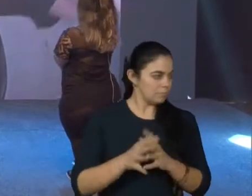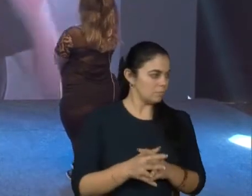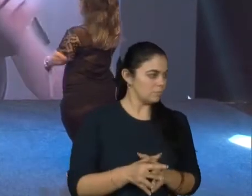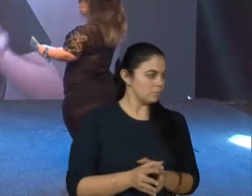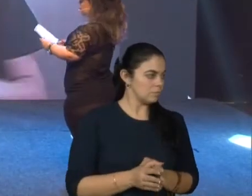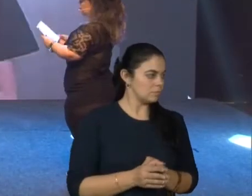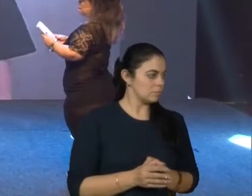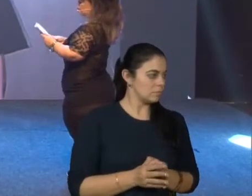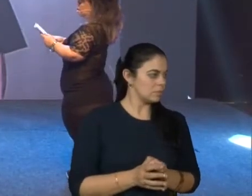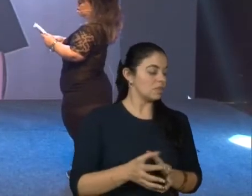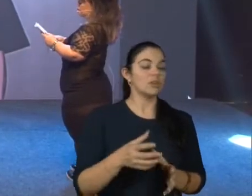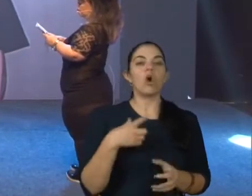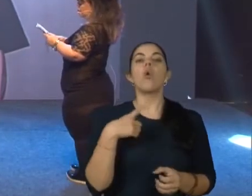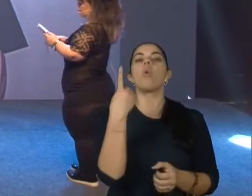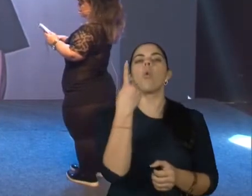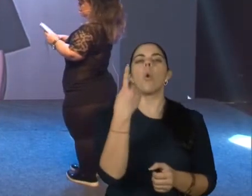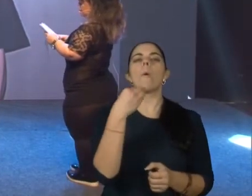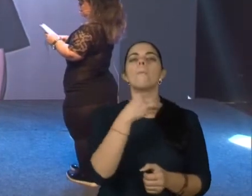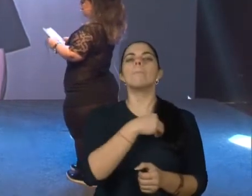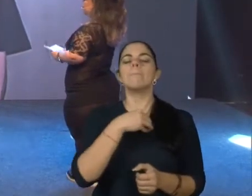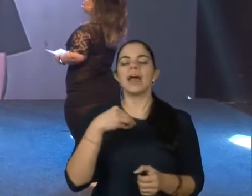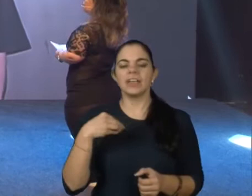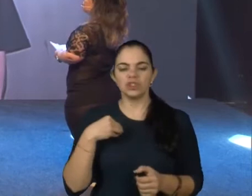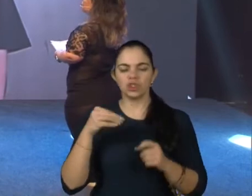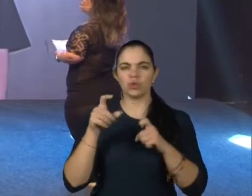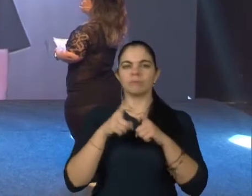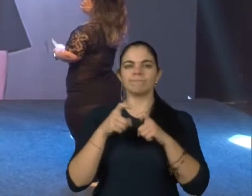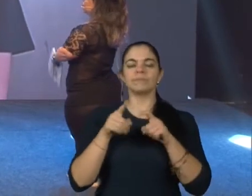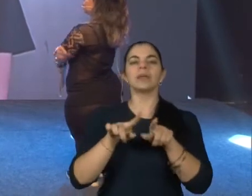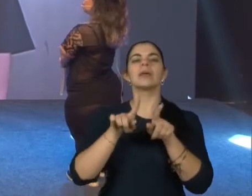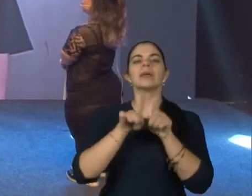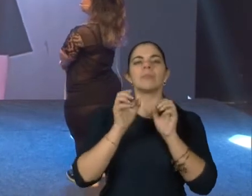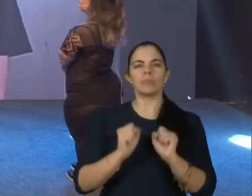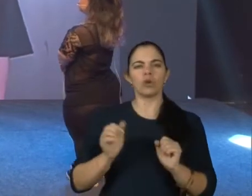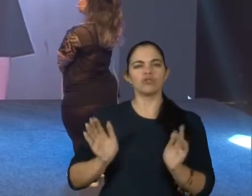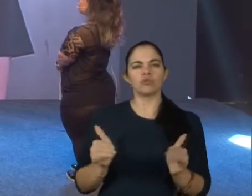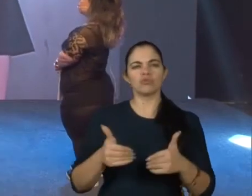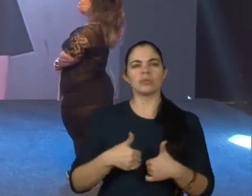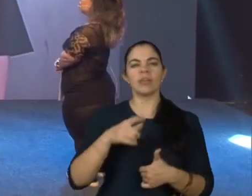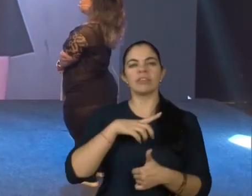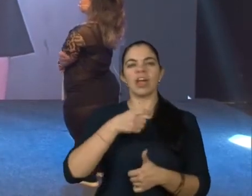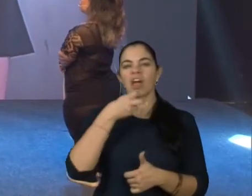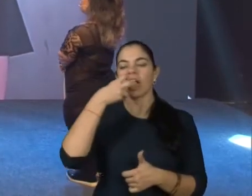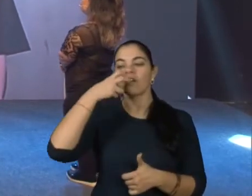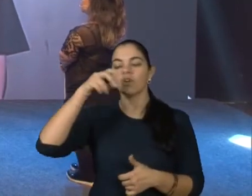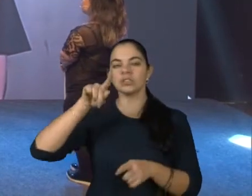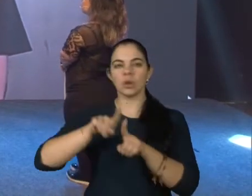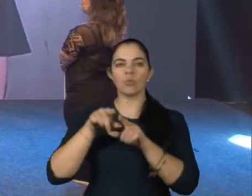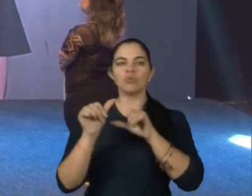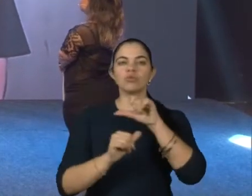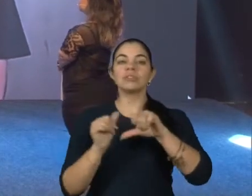forma você, um médico que tem autismo, pode, através da sua voz, provocar a mudança